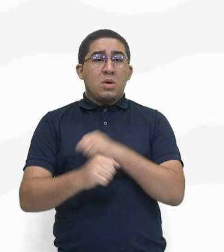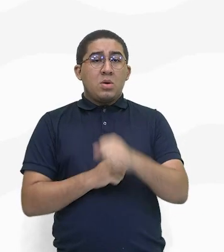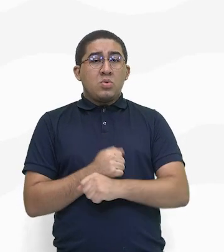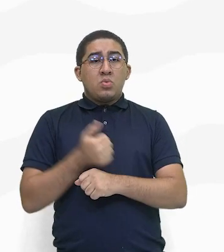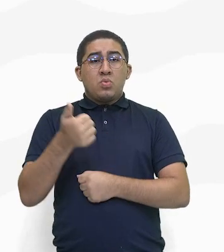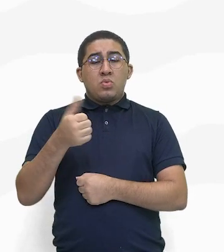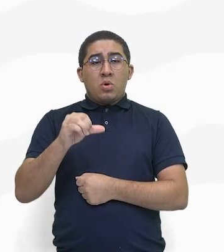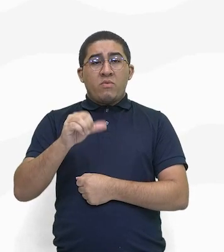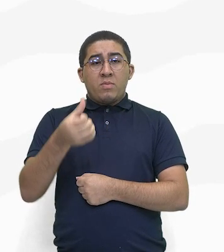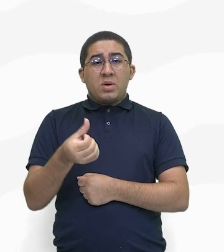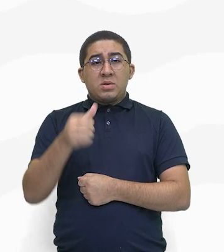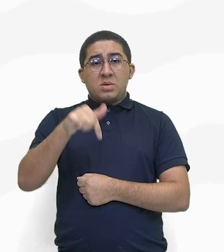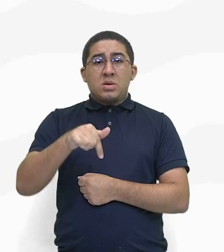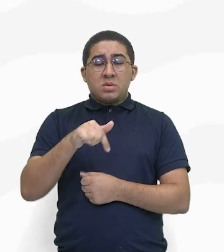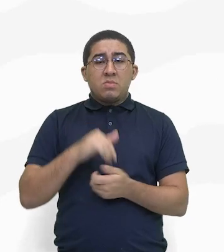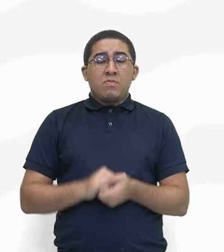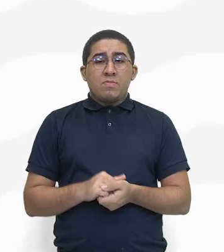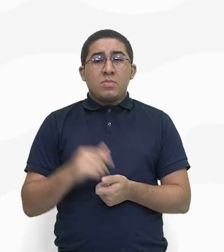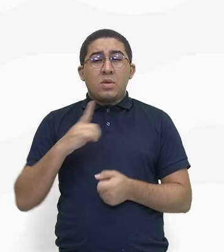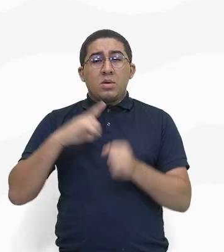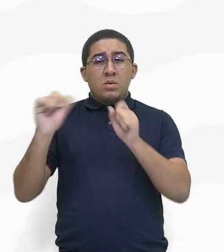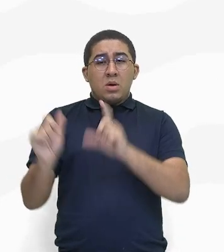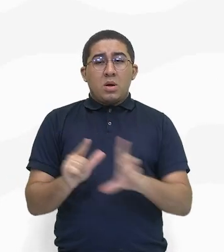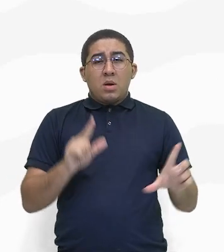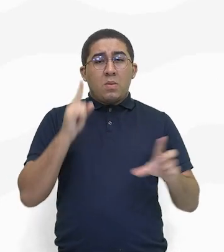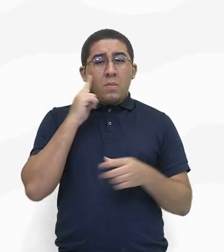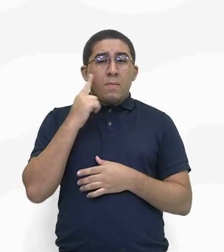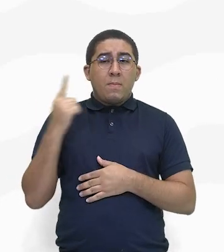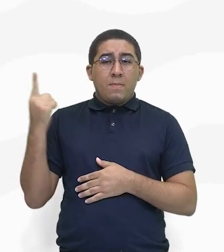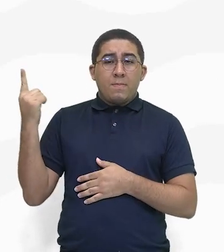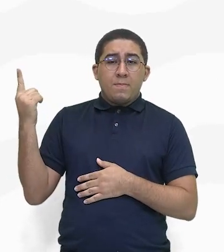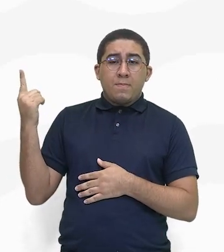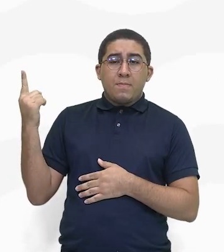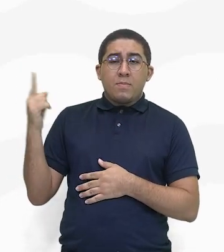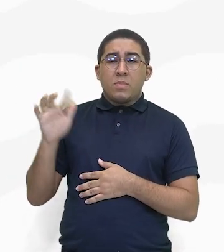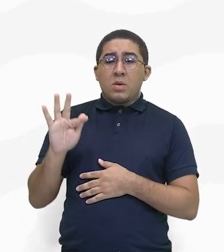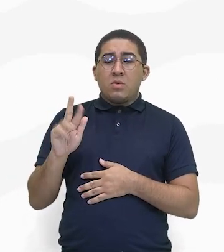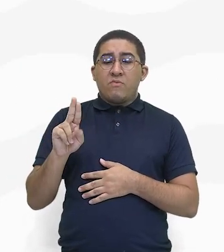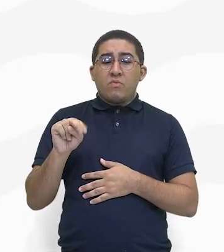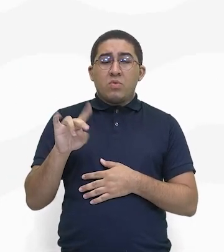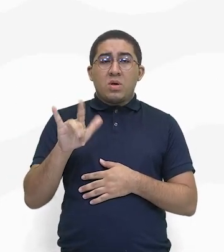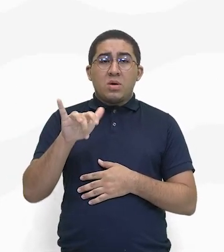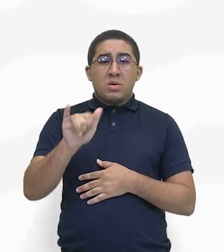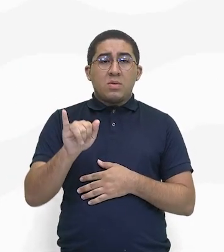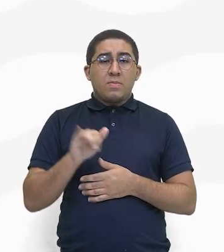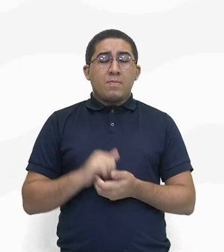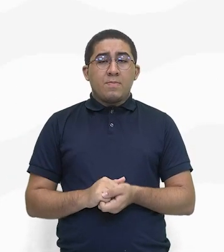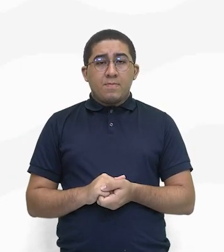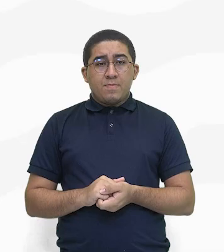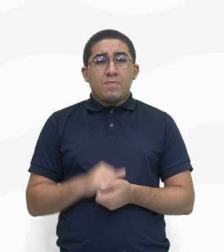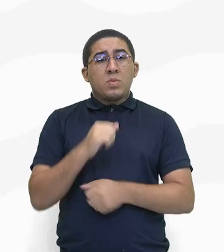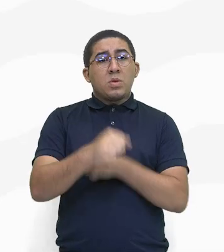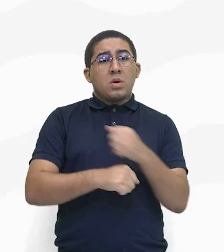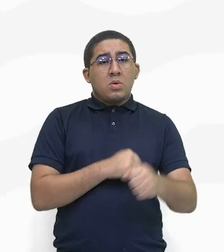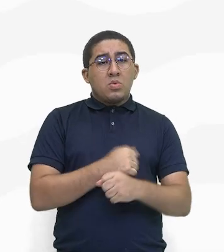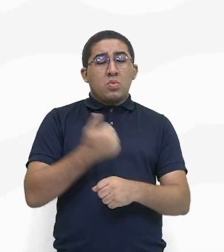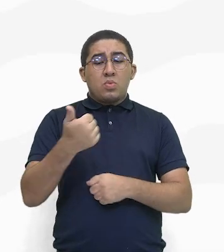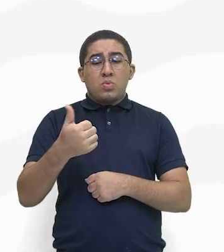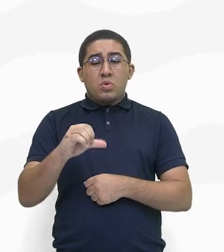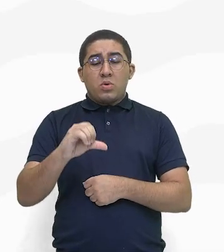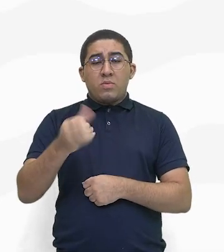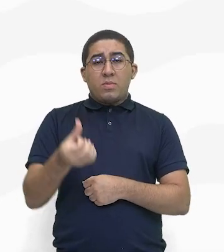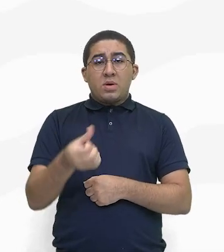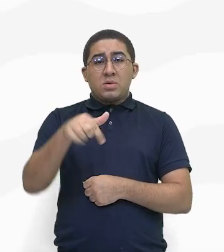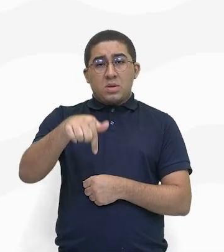vendo aí nessa tela agora, foi criada a Fundação Nacional do Índio. Lembrando que isso aí aconteceu em 67